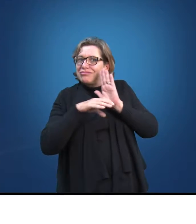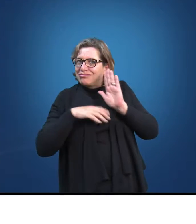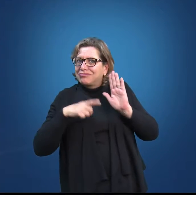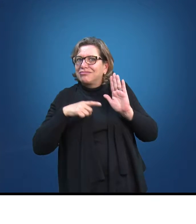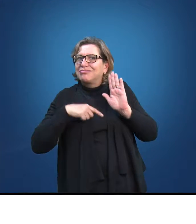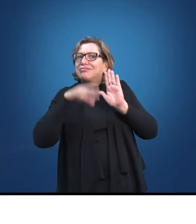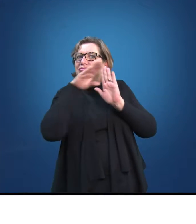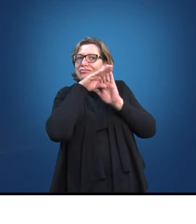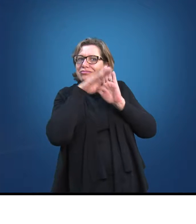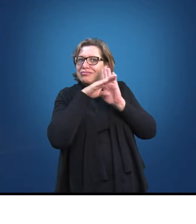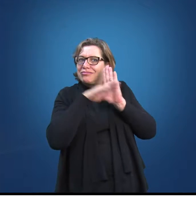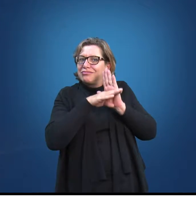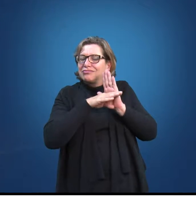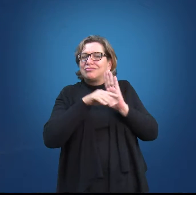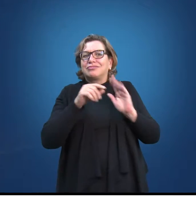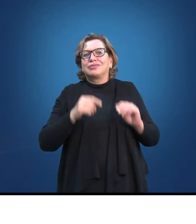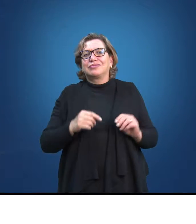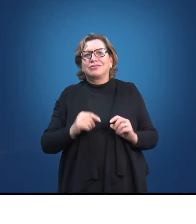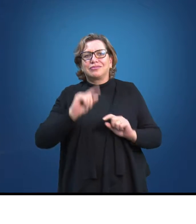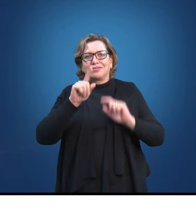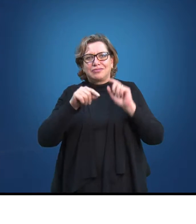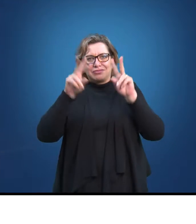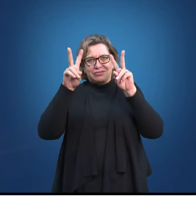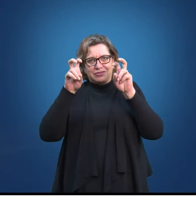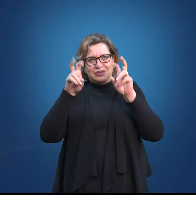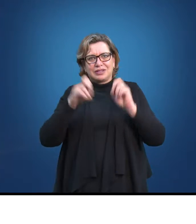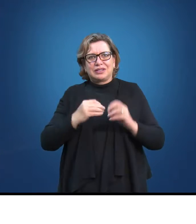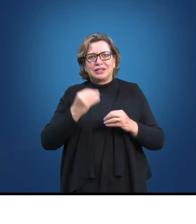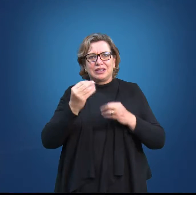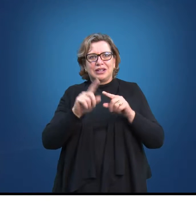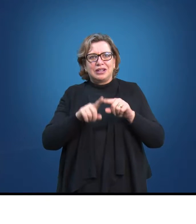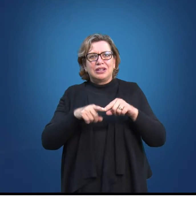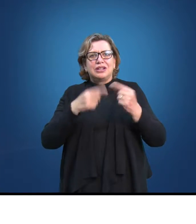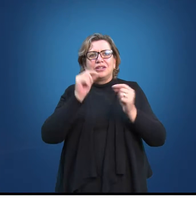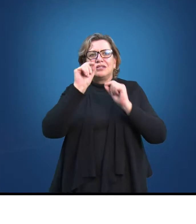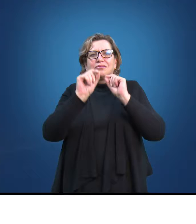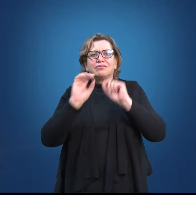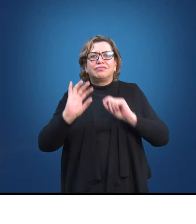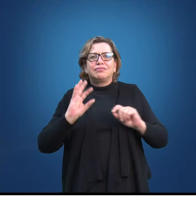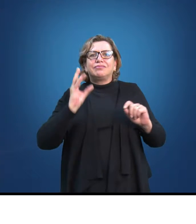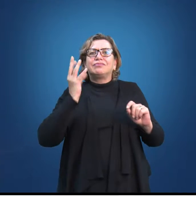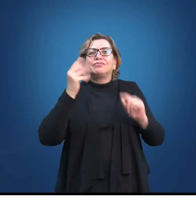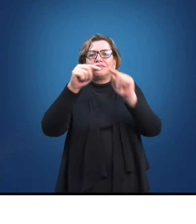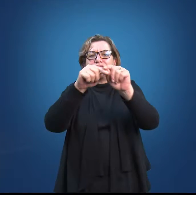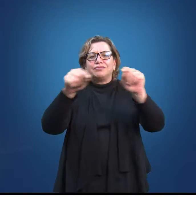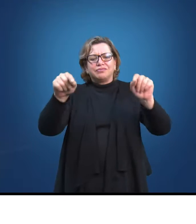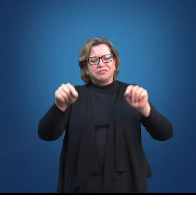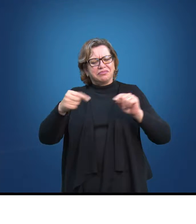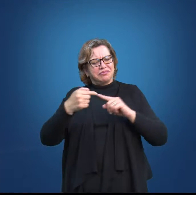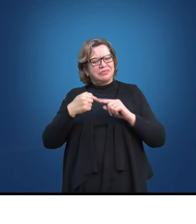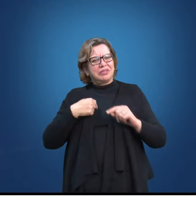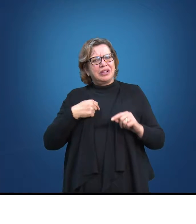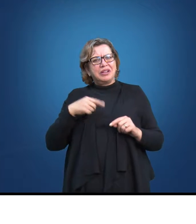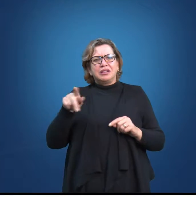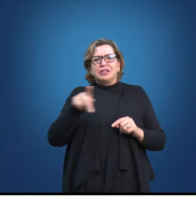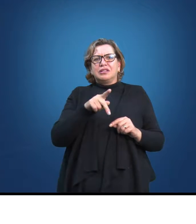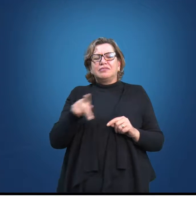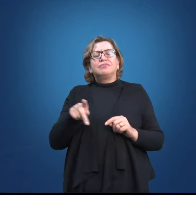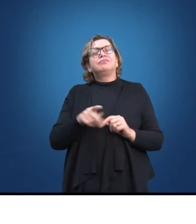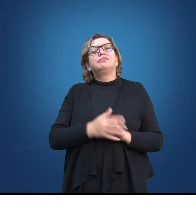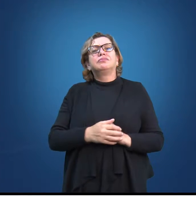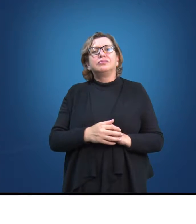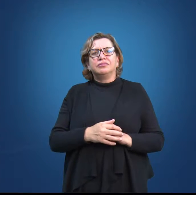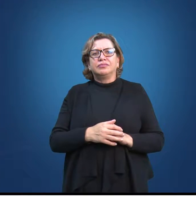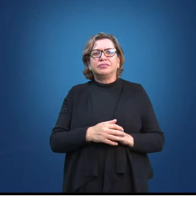planejamento, faz parte, essa temática. Mas o que ocorria na minha sala, que eu estava com meus